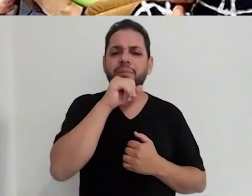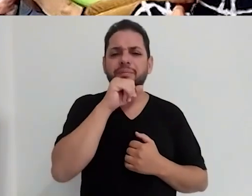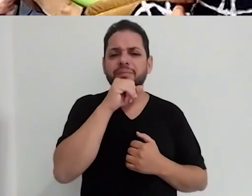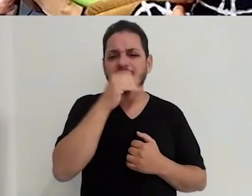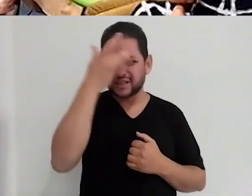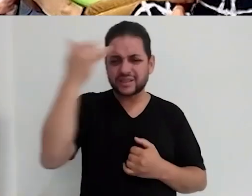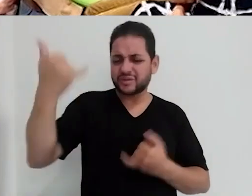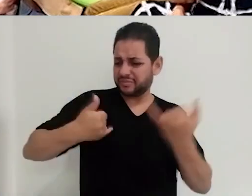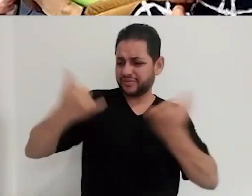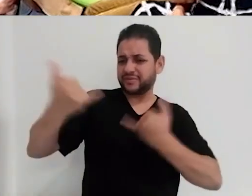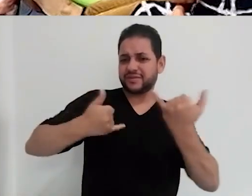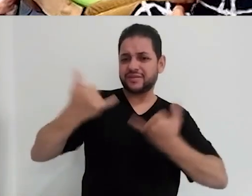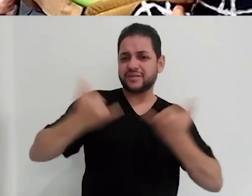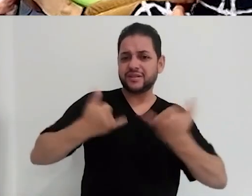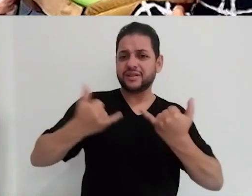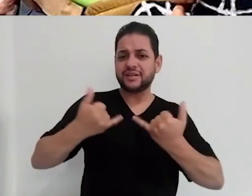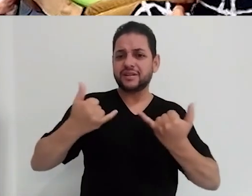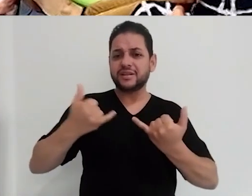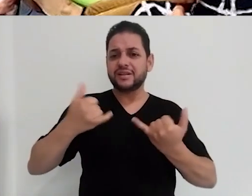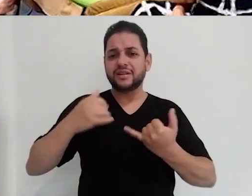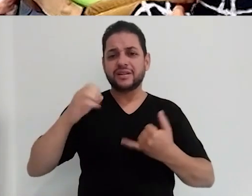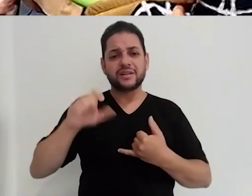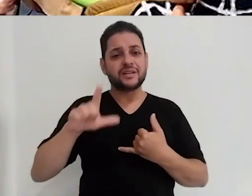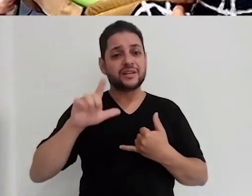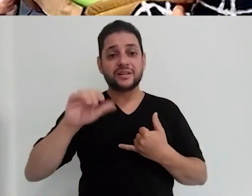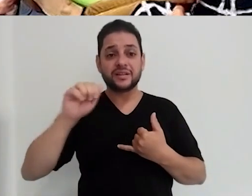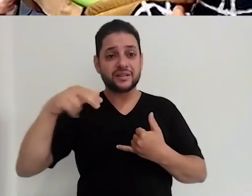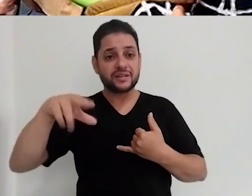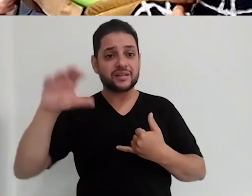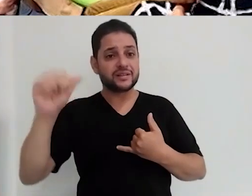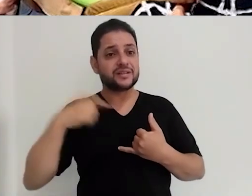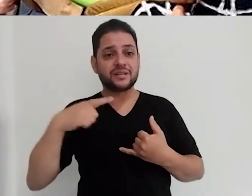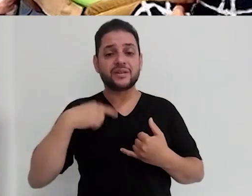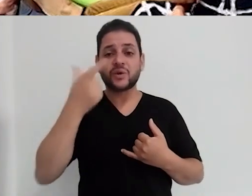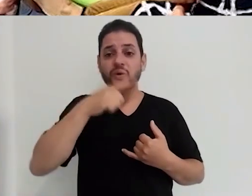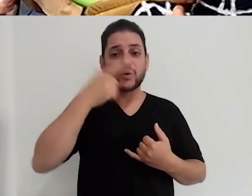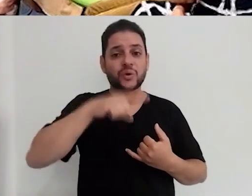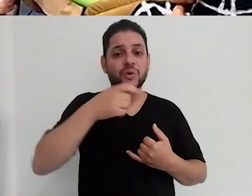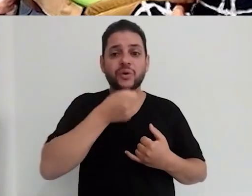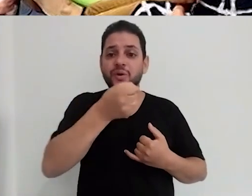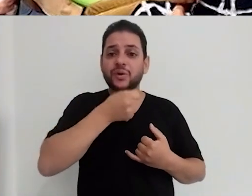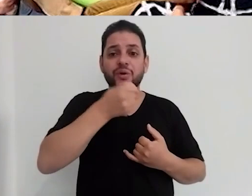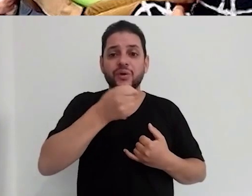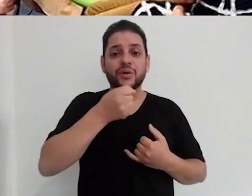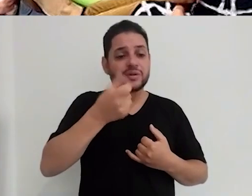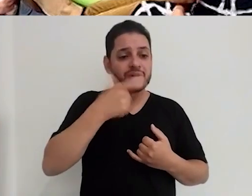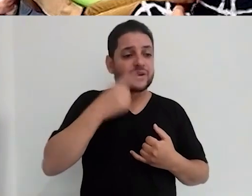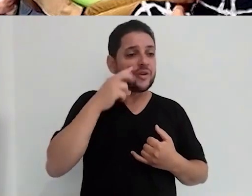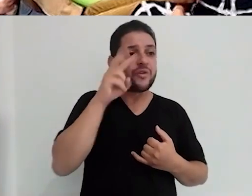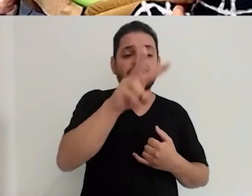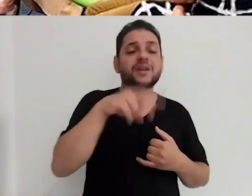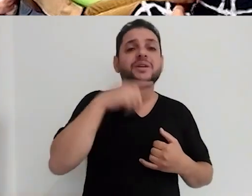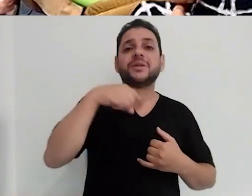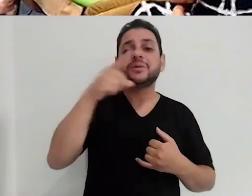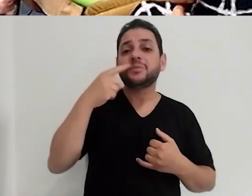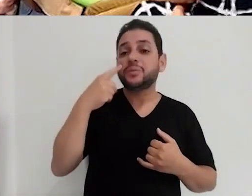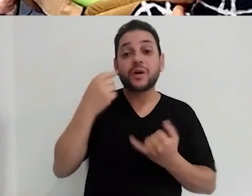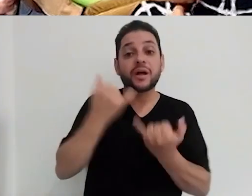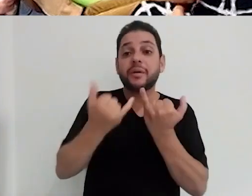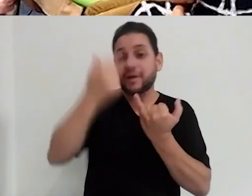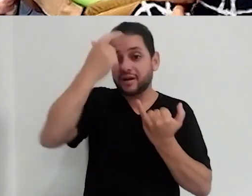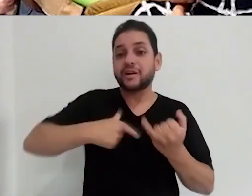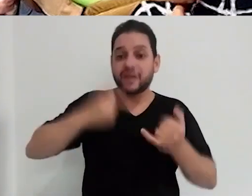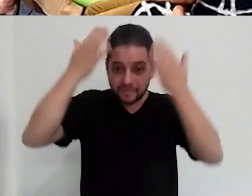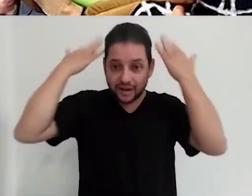ela, Mariana, eu não consigo assistir a reportagem porque eu acho ela muito parecida com você. Eu tinha o cabelo comprido castanho na época,